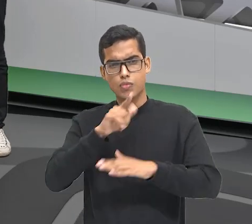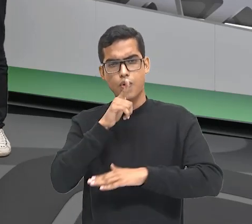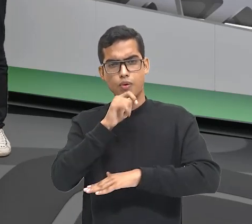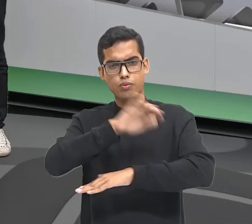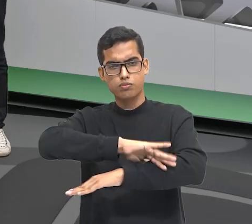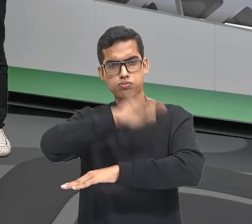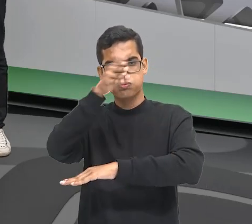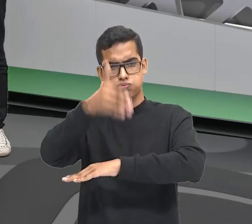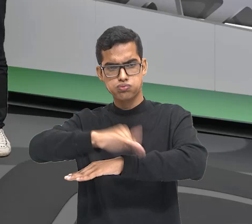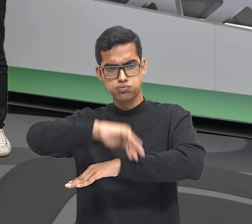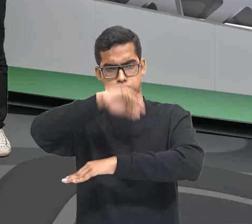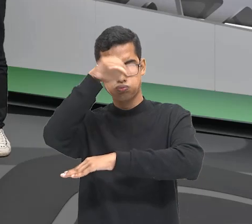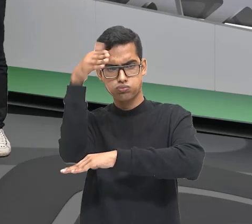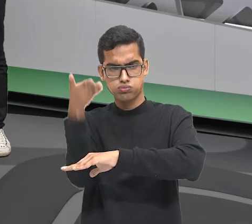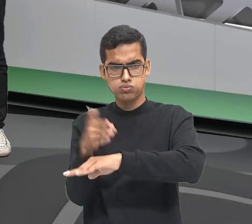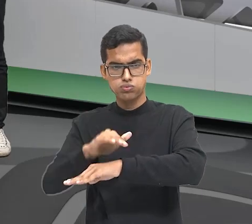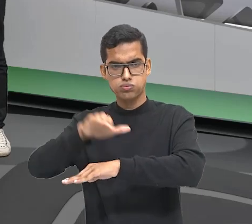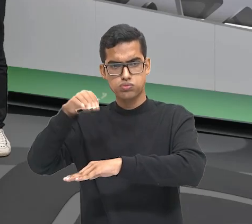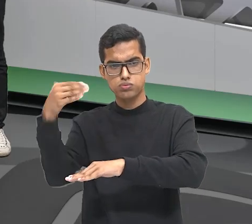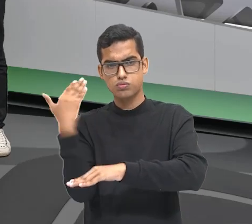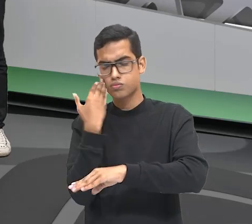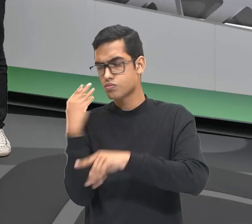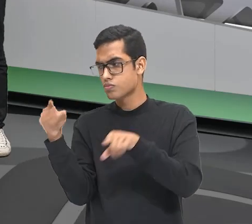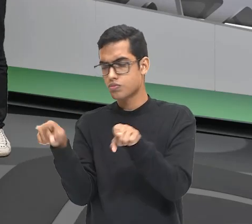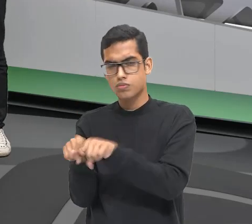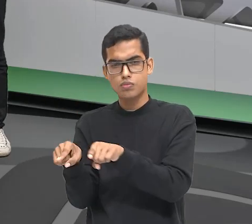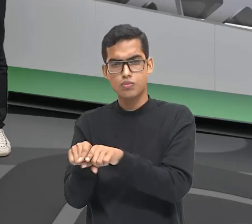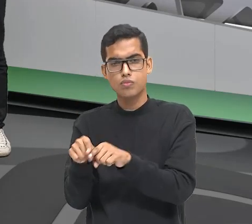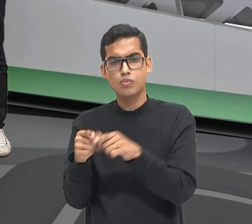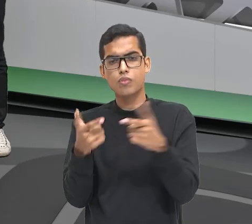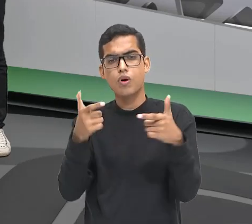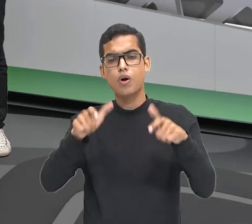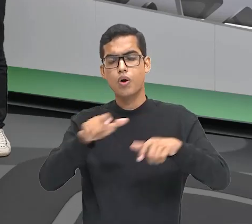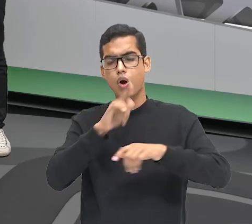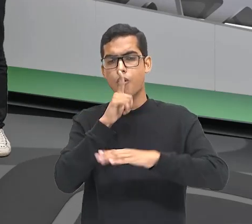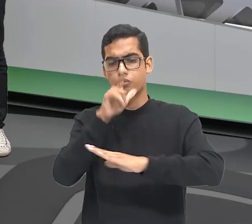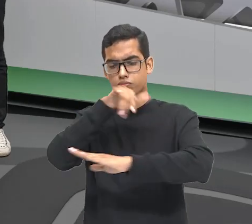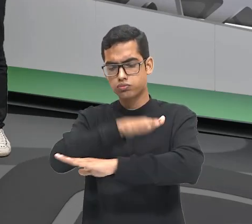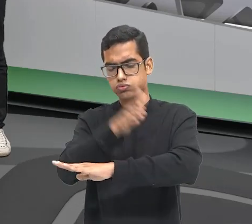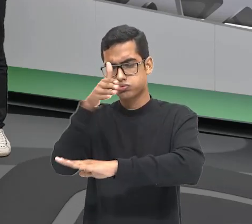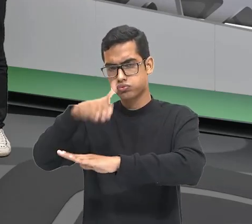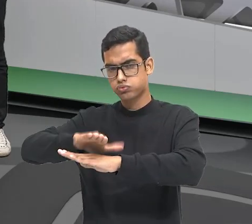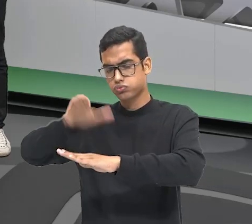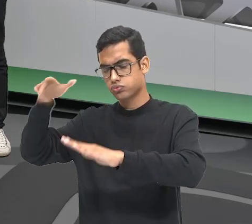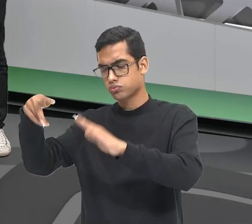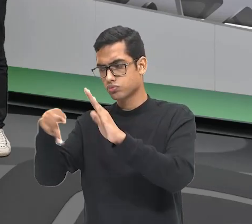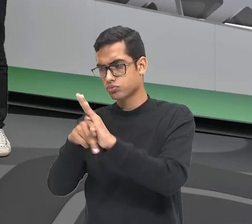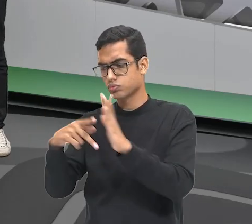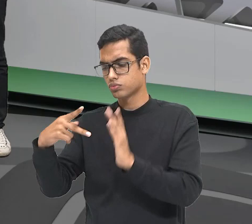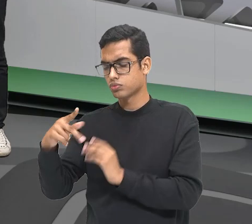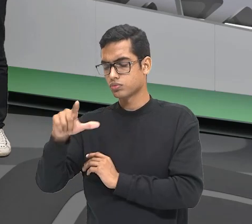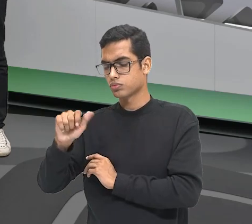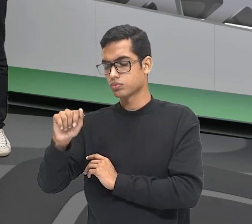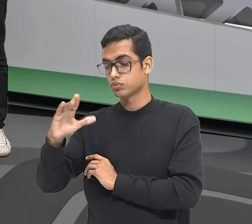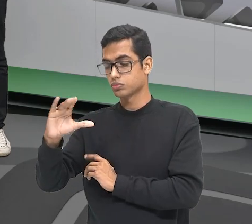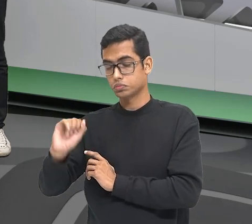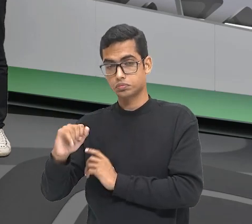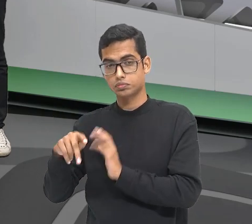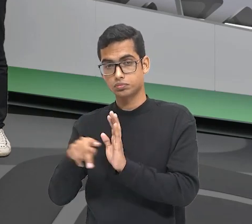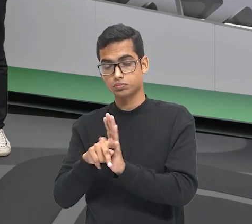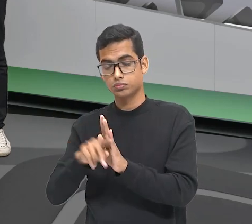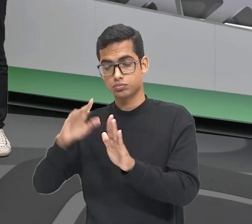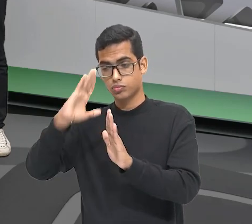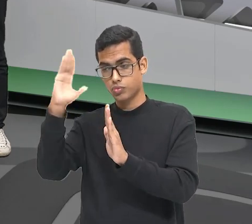a crista da onda, que é aquela parte mais elevada. E essa onda está indo para onde? Está indo para cá, para a superfície, né? Para aquela